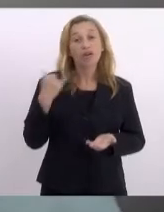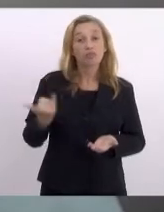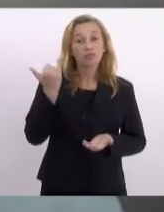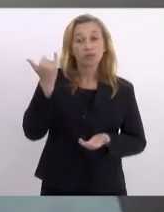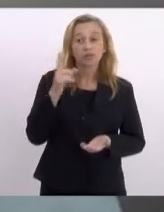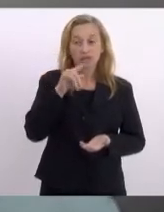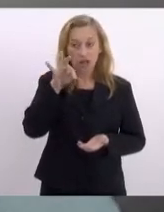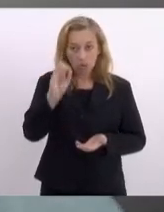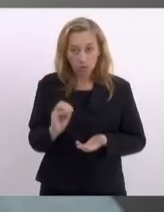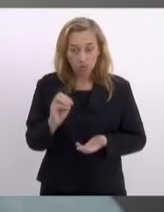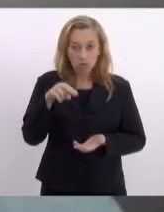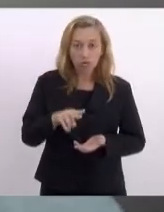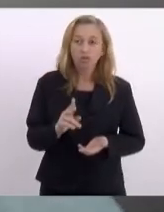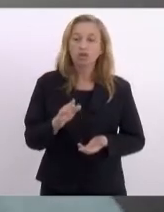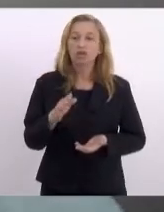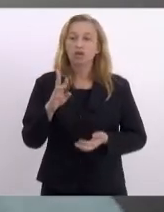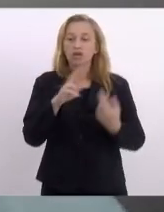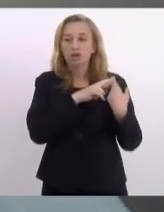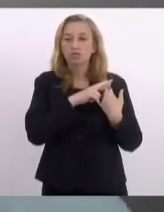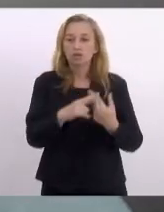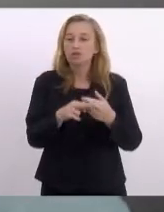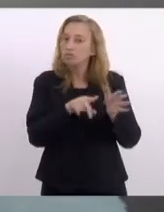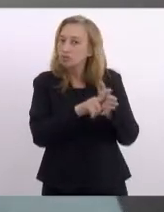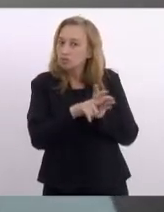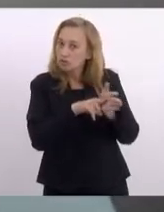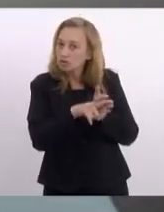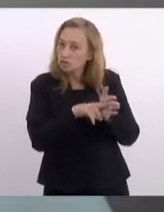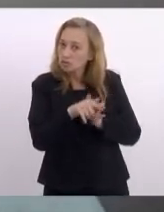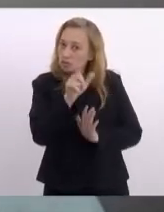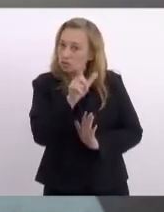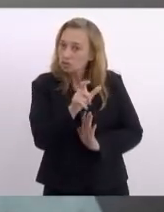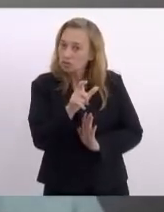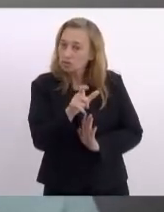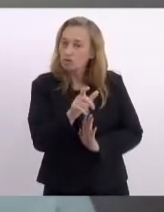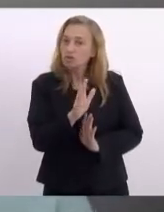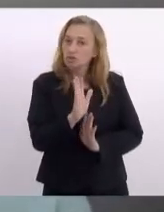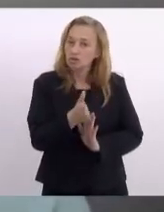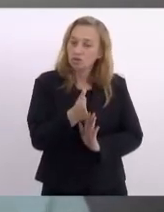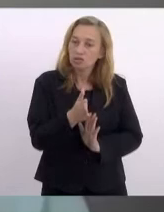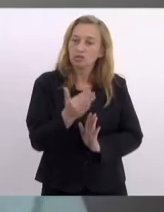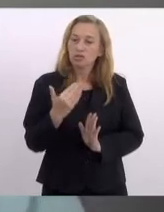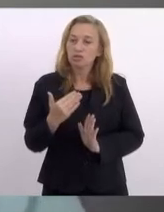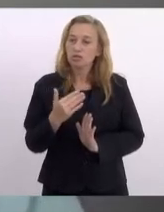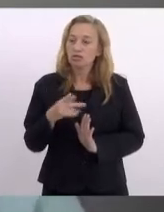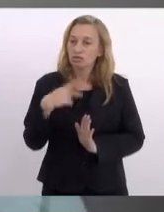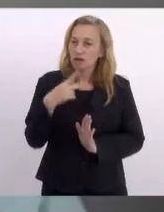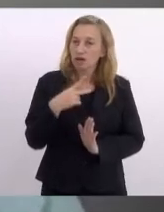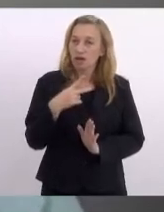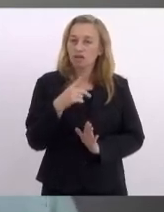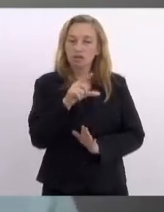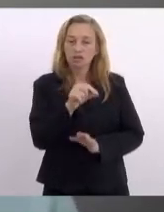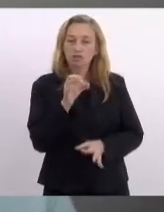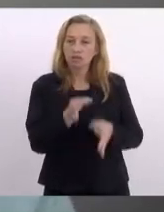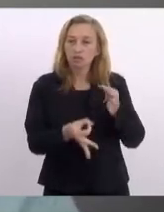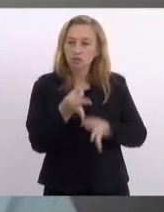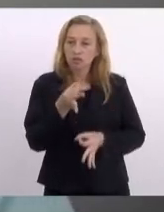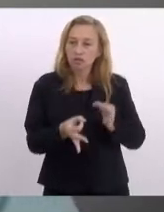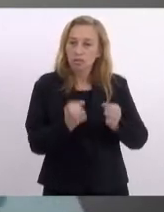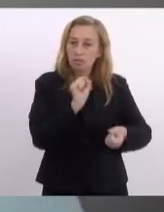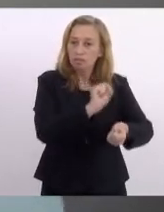órgão responsável pela fiscalização, inclusive citado na decisão judicial que suspendeu o pagamento,